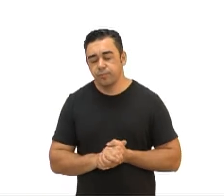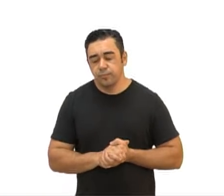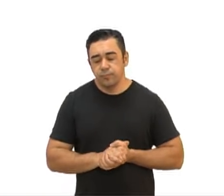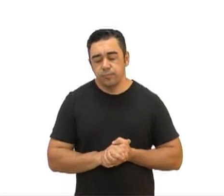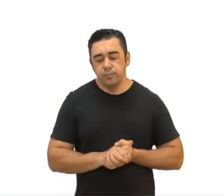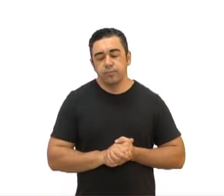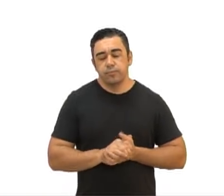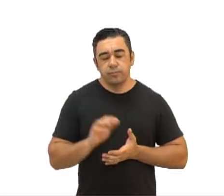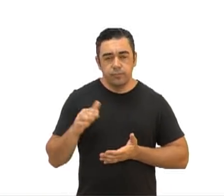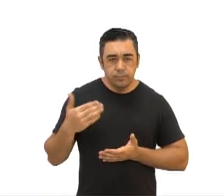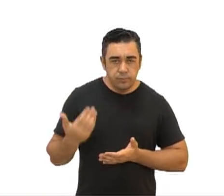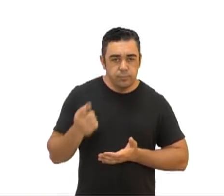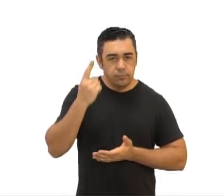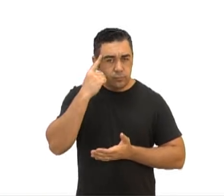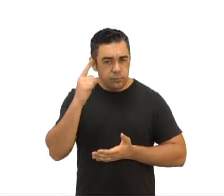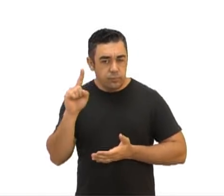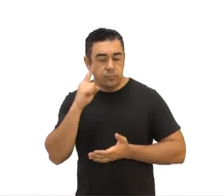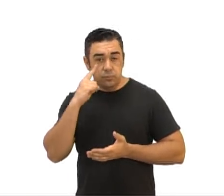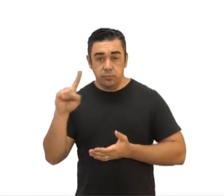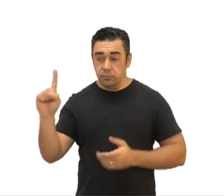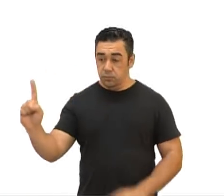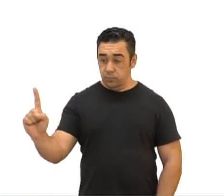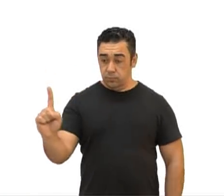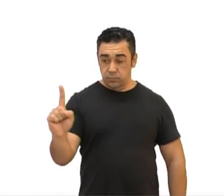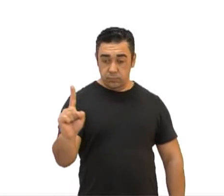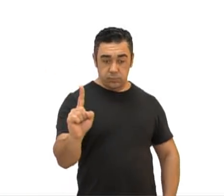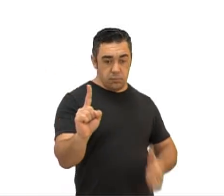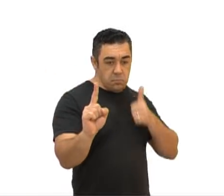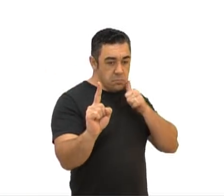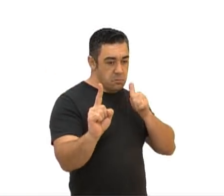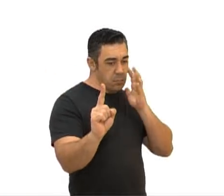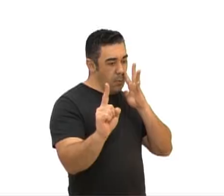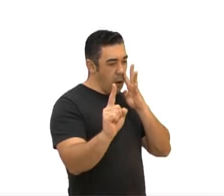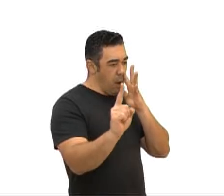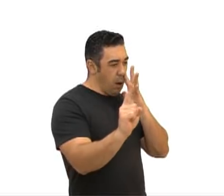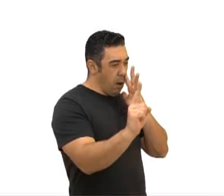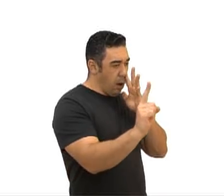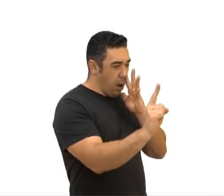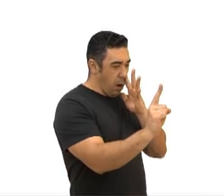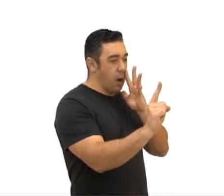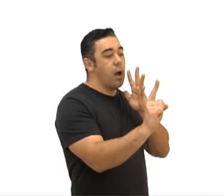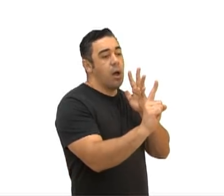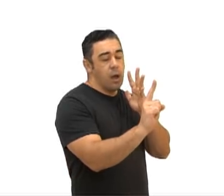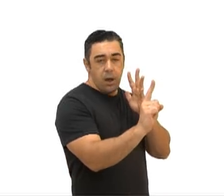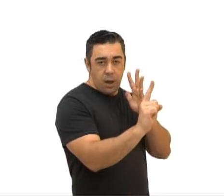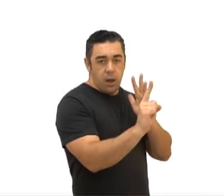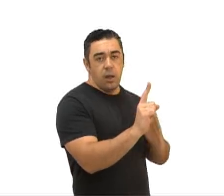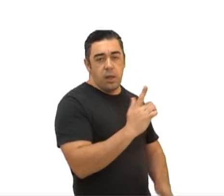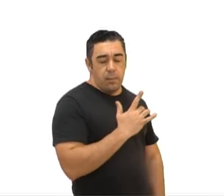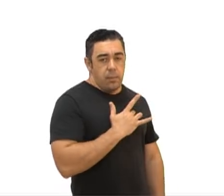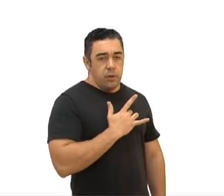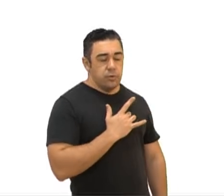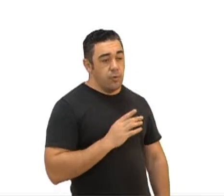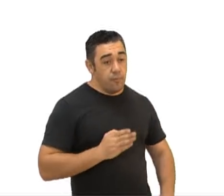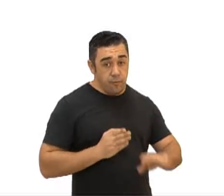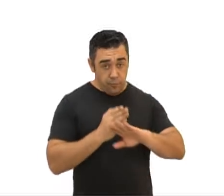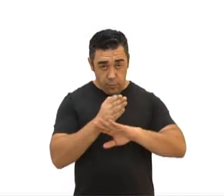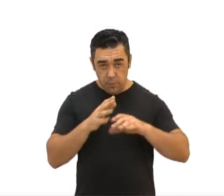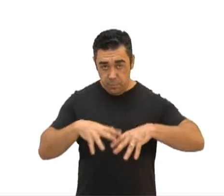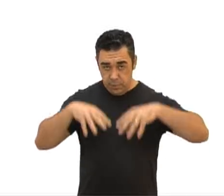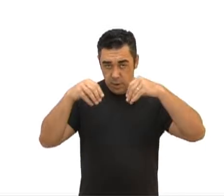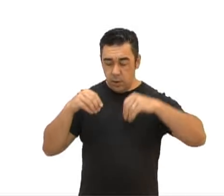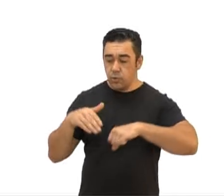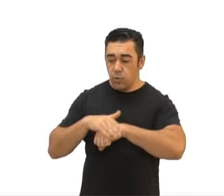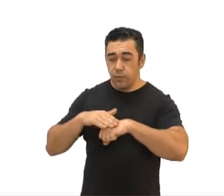Um dia, Aladim viu passar a filha do sultão e ficou apaixonado. Foi até o palácio e o ministro do sultão